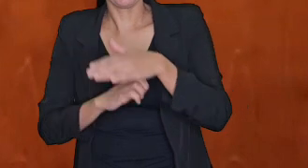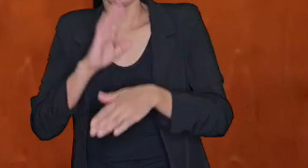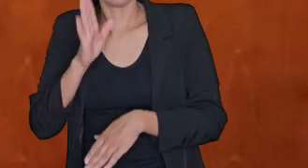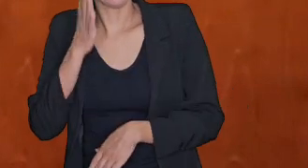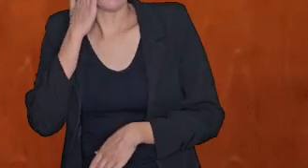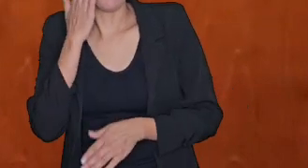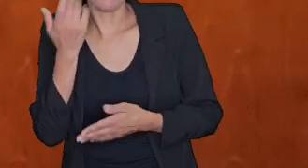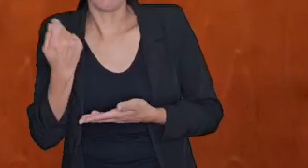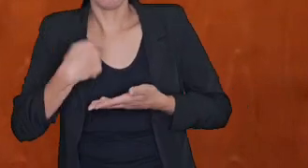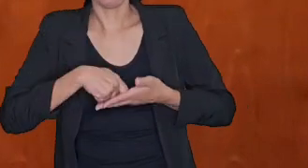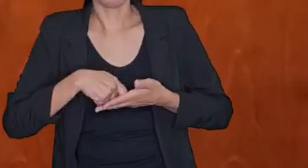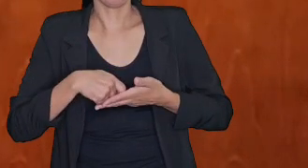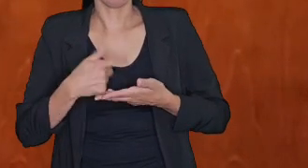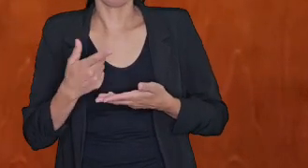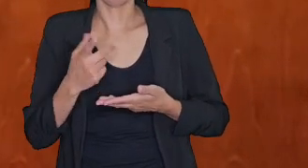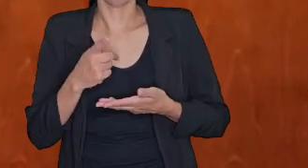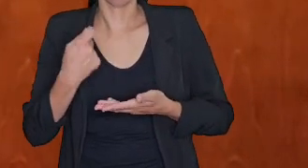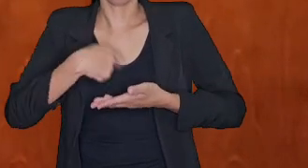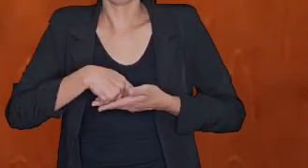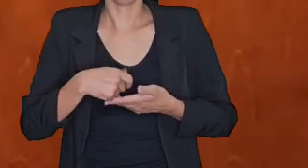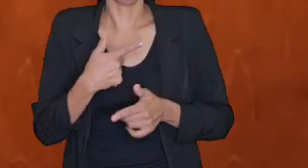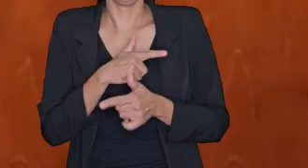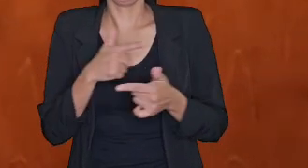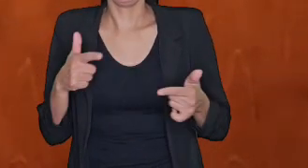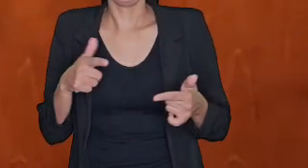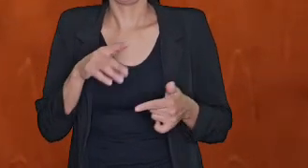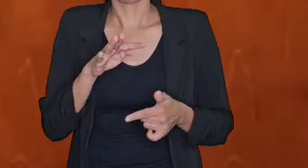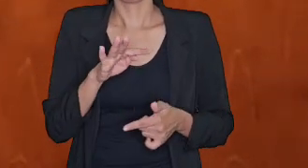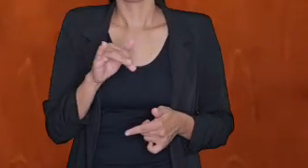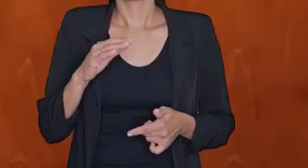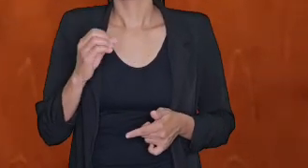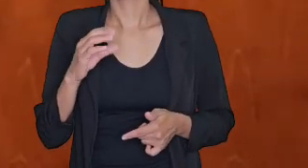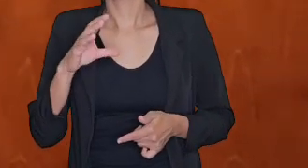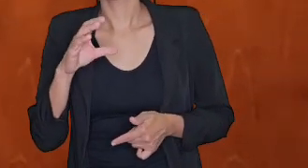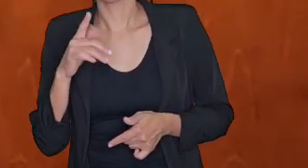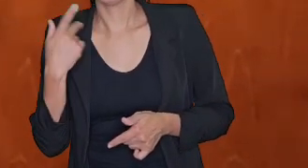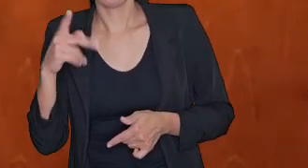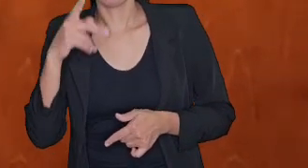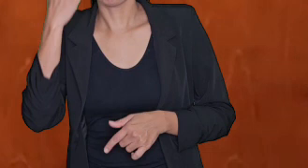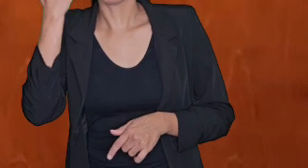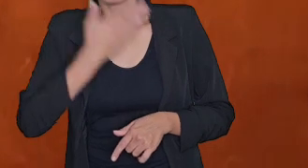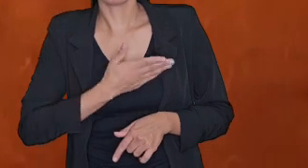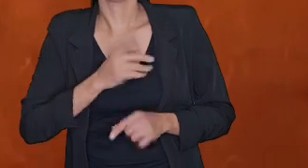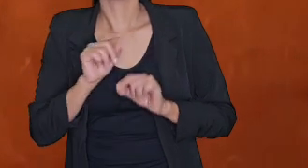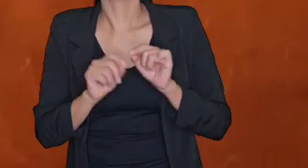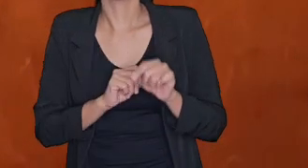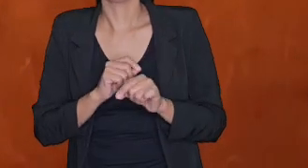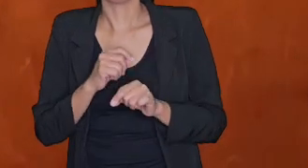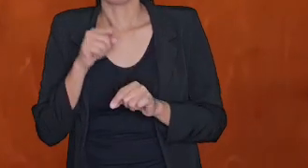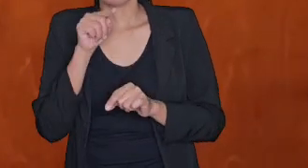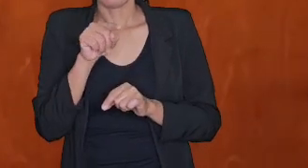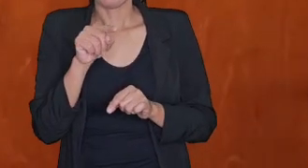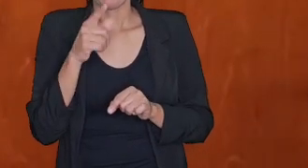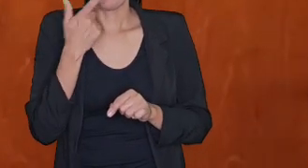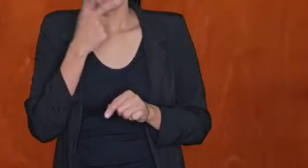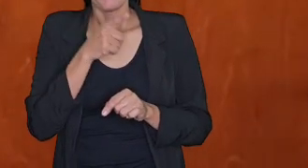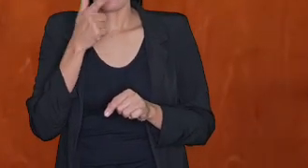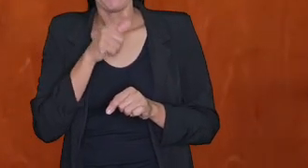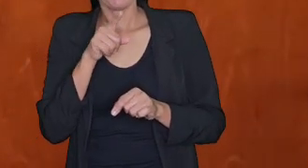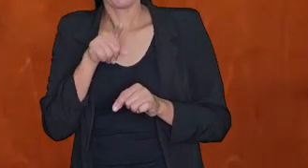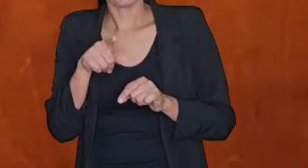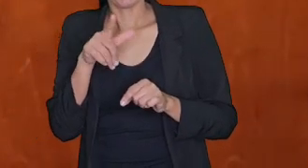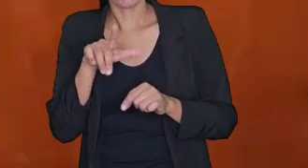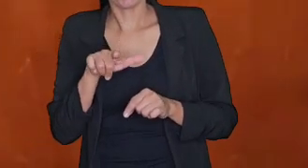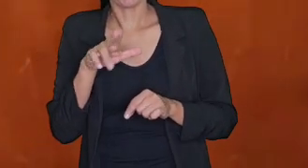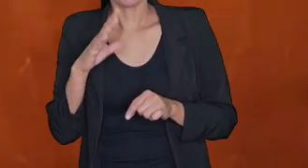uma execução. Ou seja, a empresa já sabia que não ia receber. O fisco, para que ela